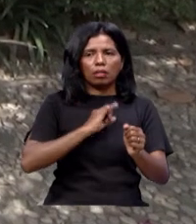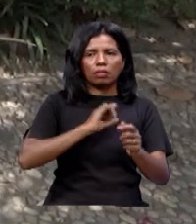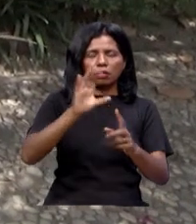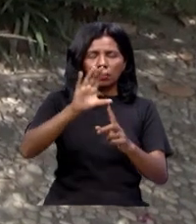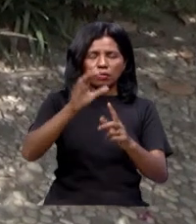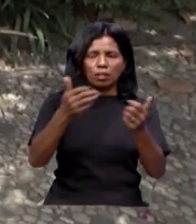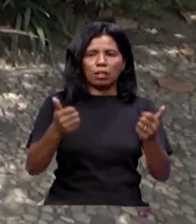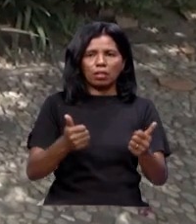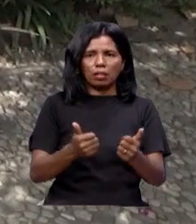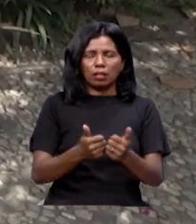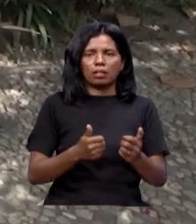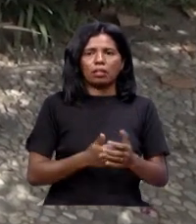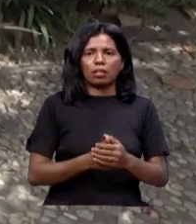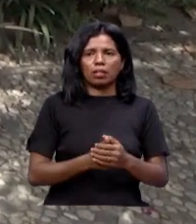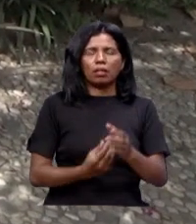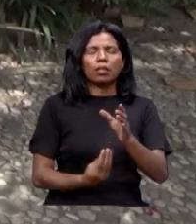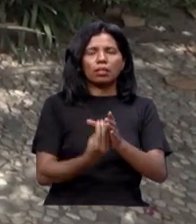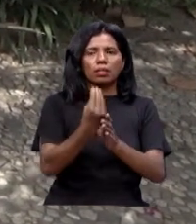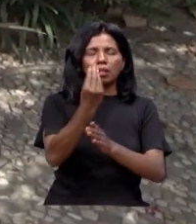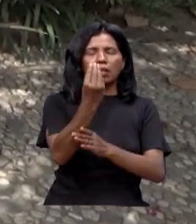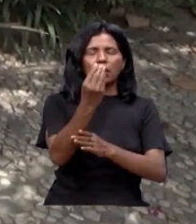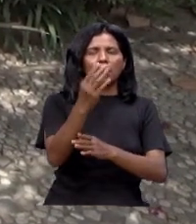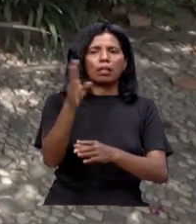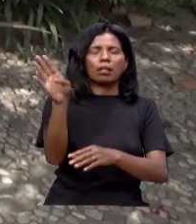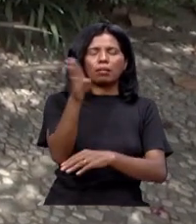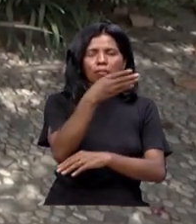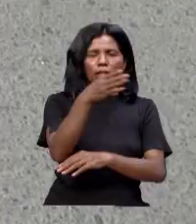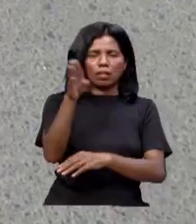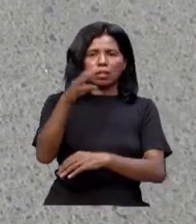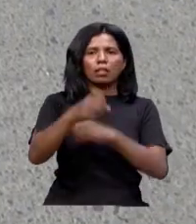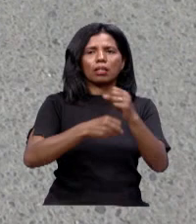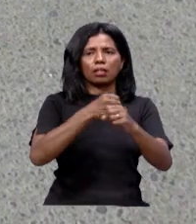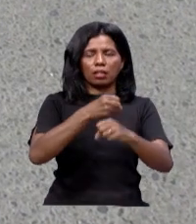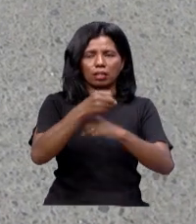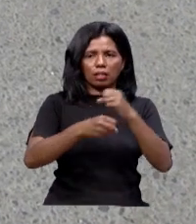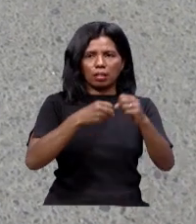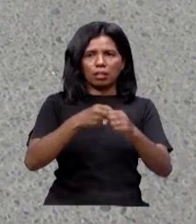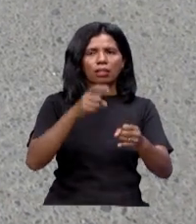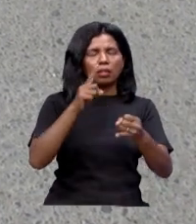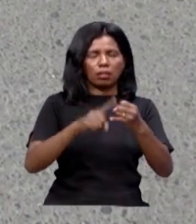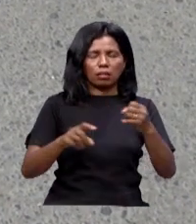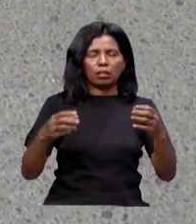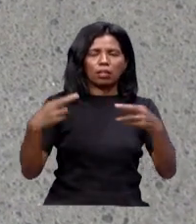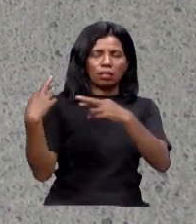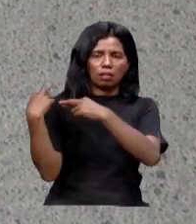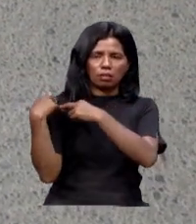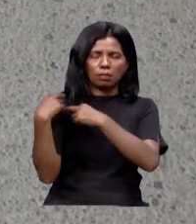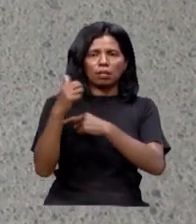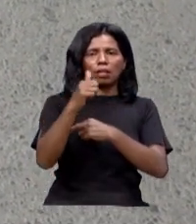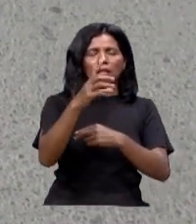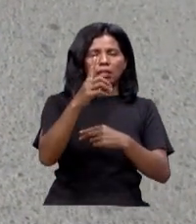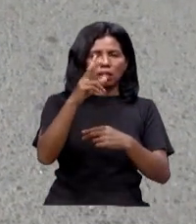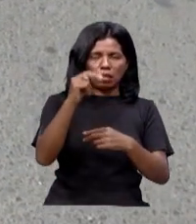sira am sa bandeira fretini tinan tinan ikut sani mai wajar ni responsabilidade ada ini ni ni